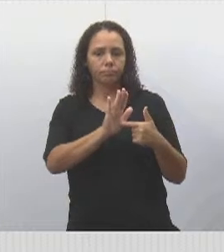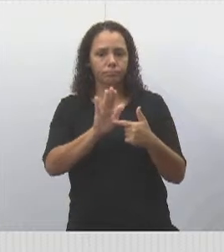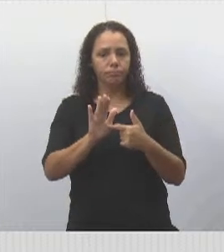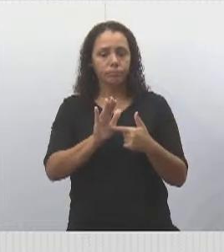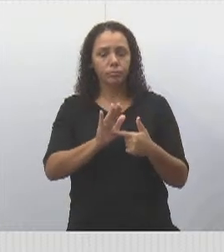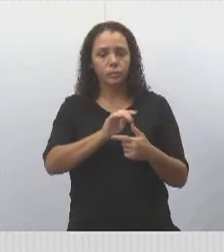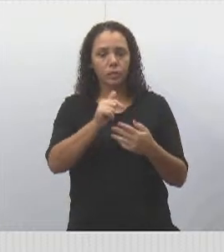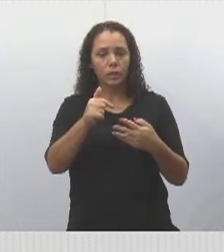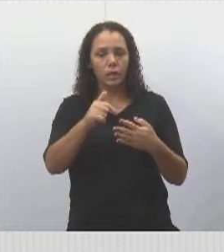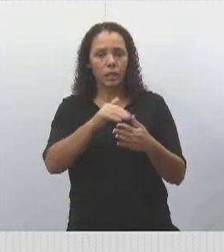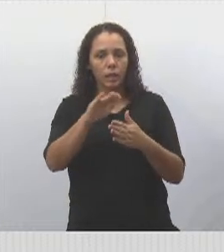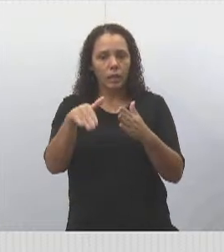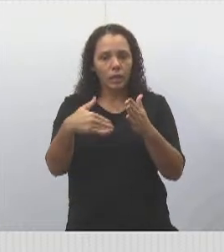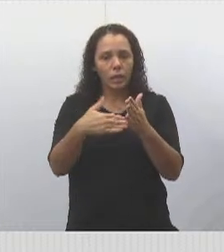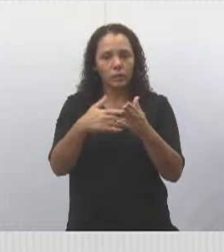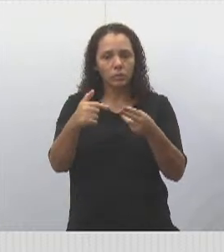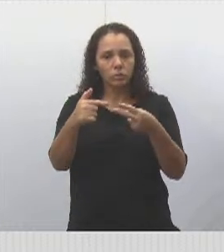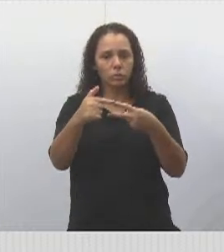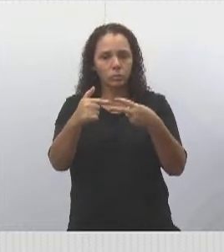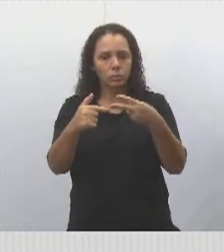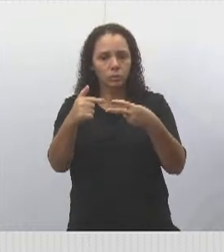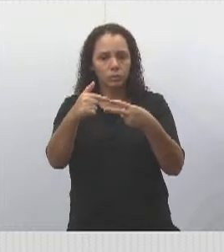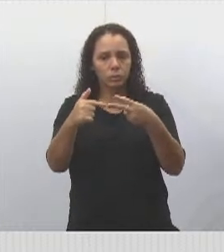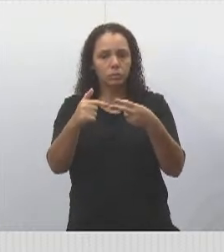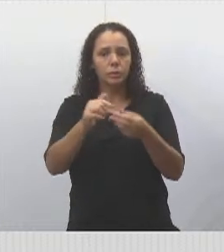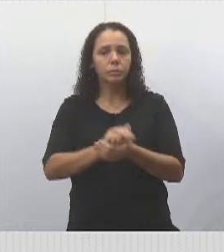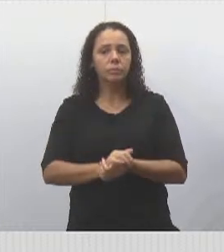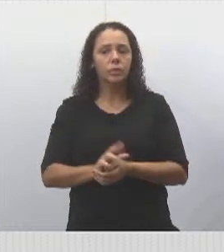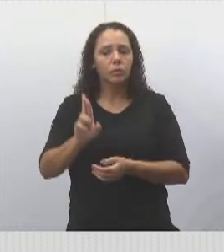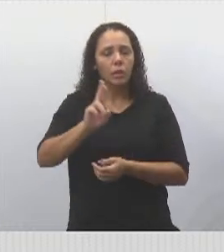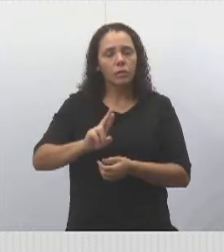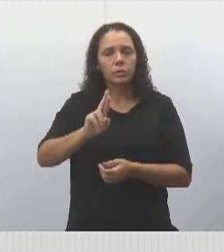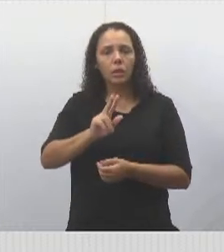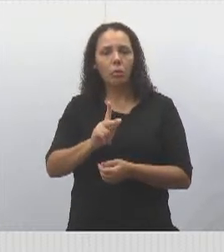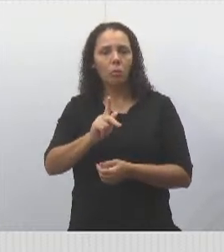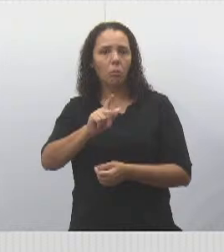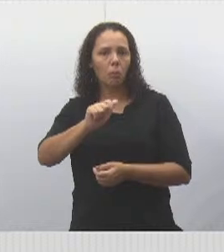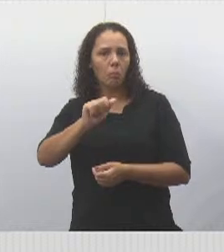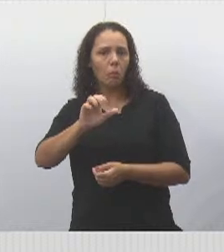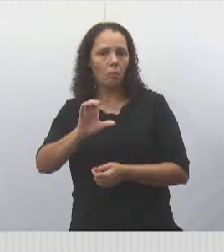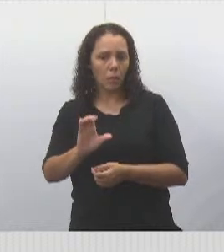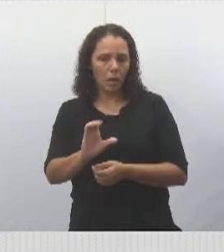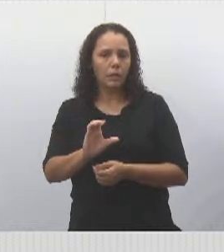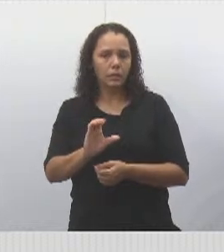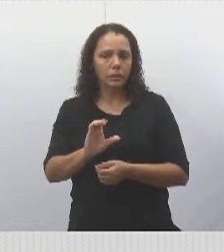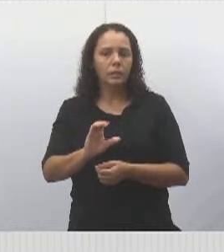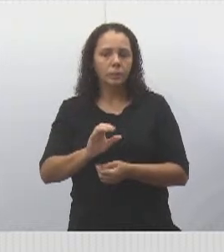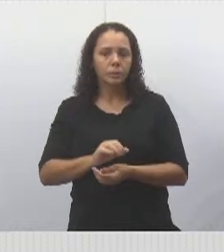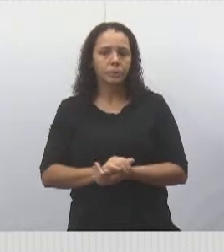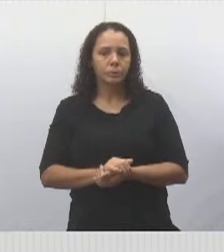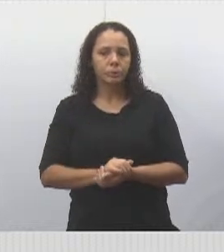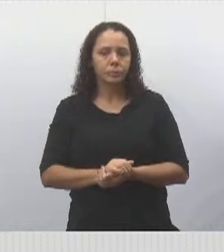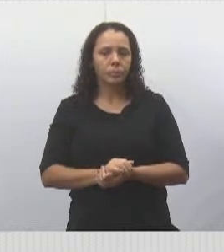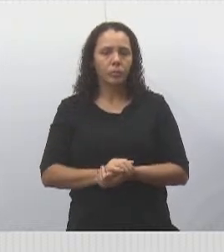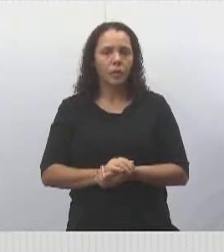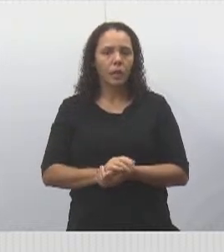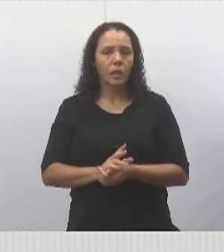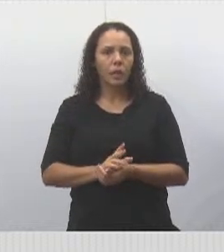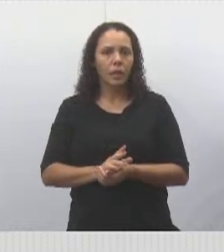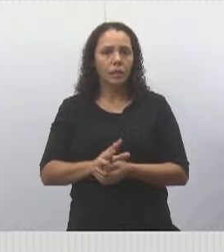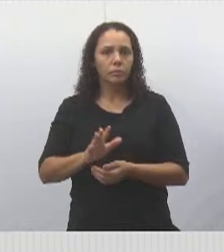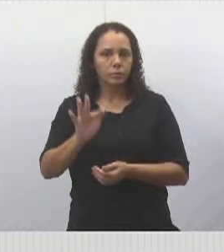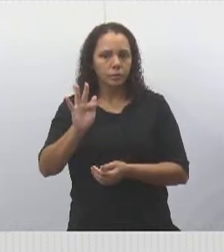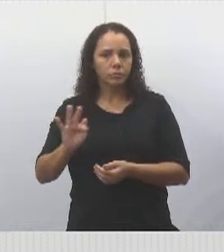Essas últimas serão feitas com recurso do PAC, que é um recurso federal, e já foi pleiteado e está em fase de acabamento.